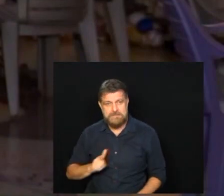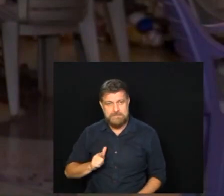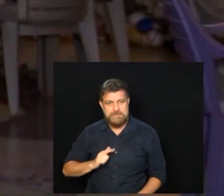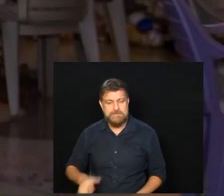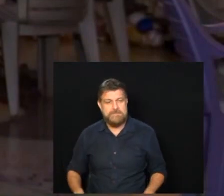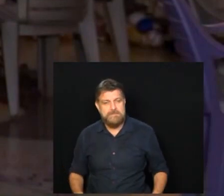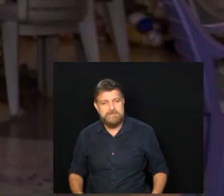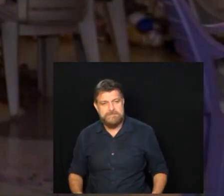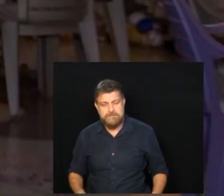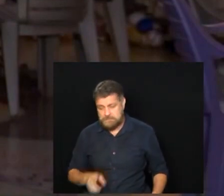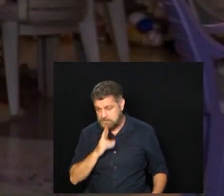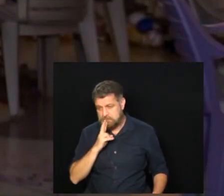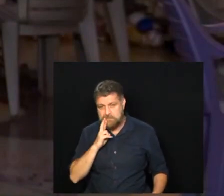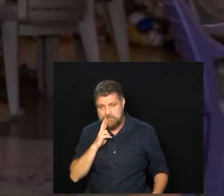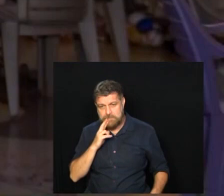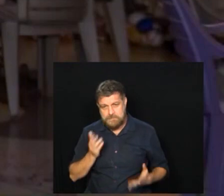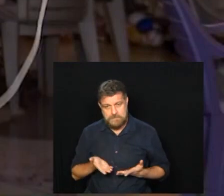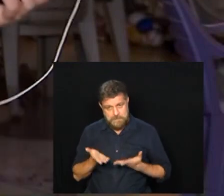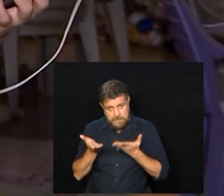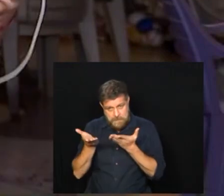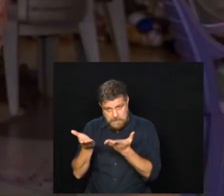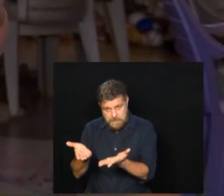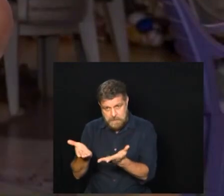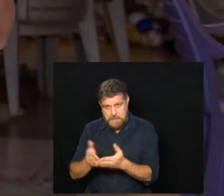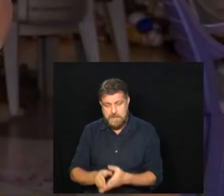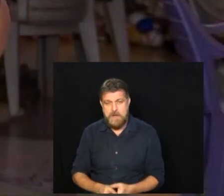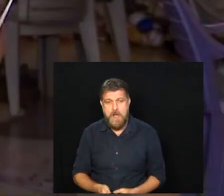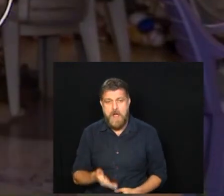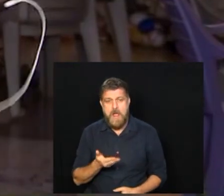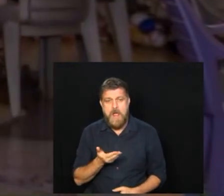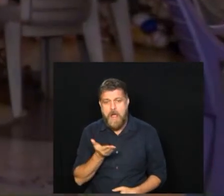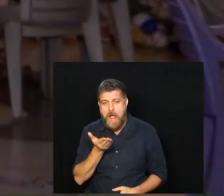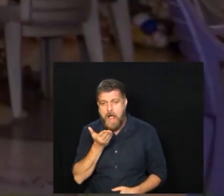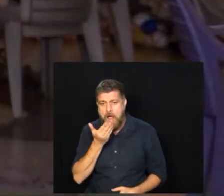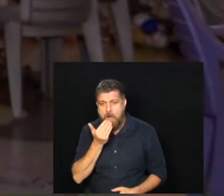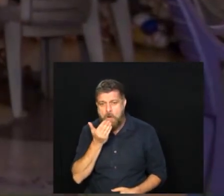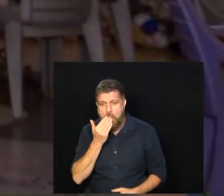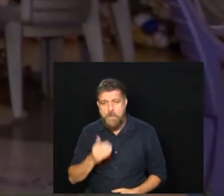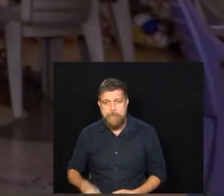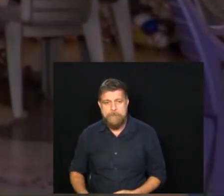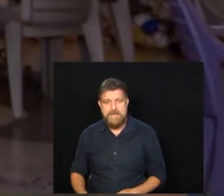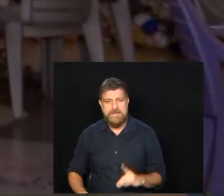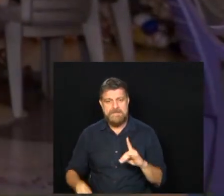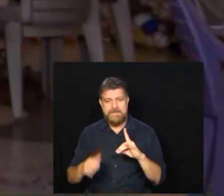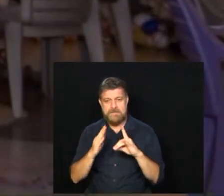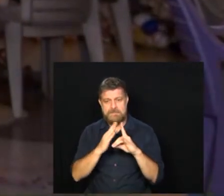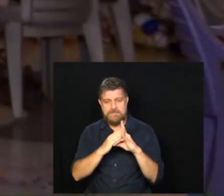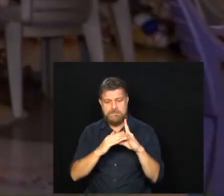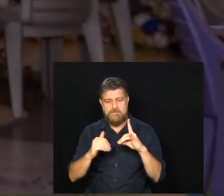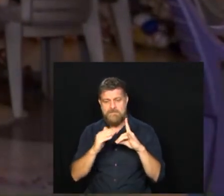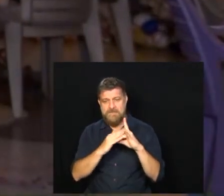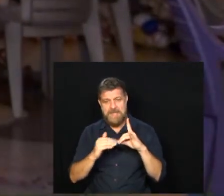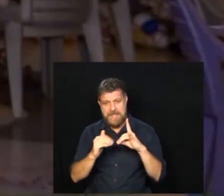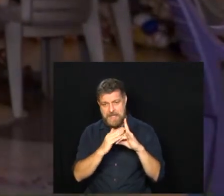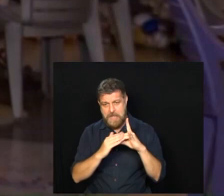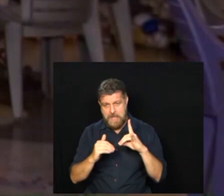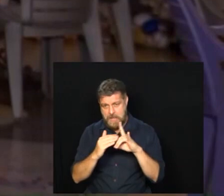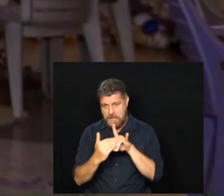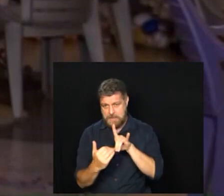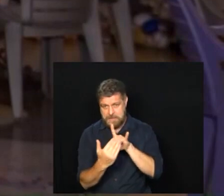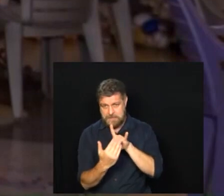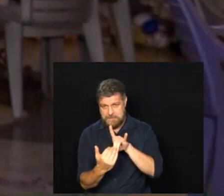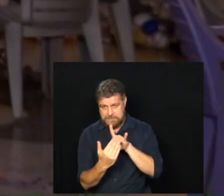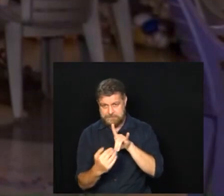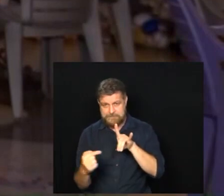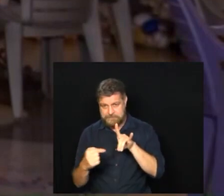bistrô. Ele serve tanto comidas veganas como comidas para quem se alimenta de carne também. Ele serve comidas exóticas